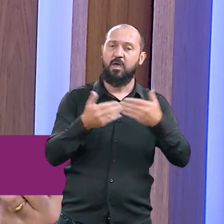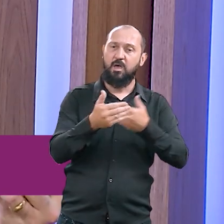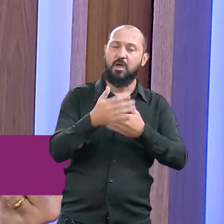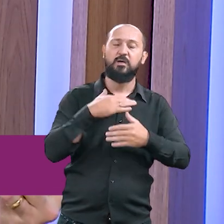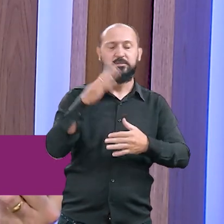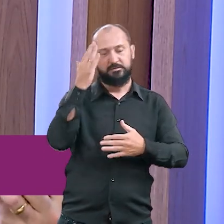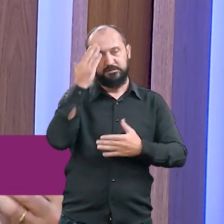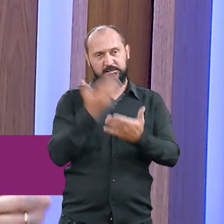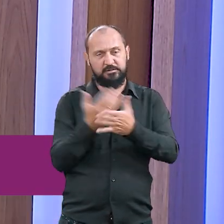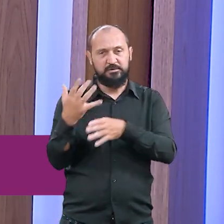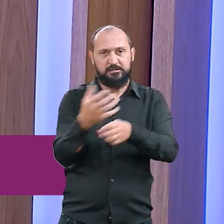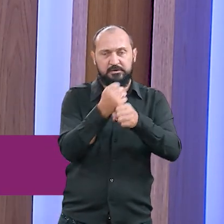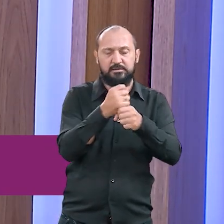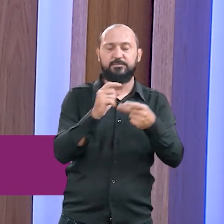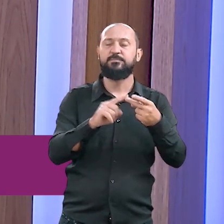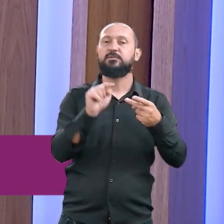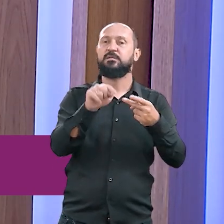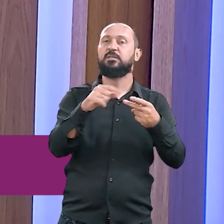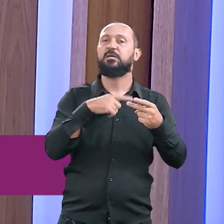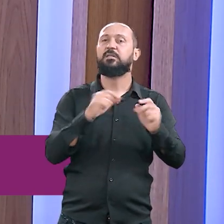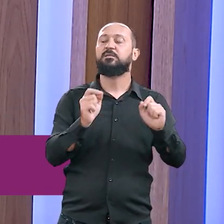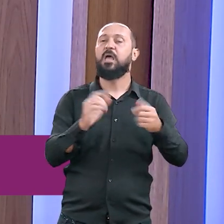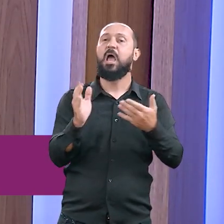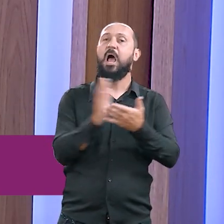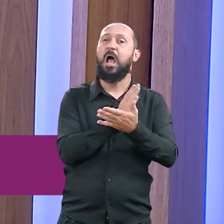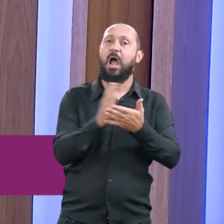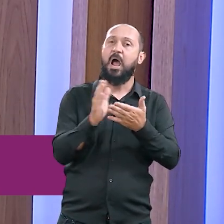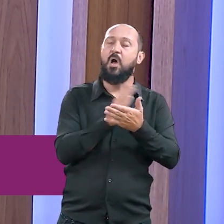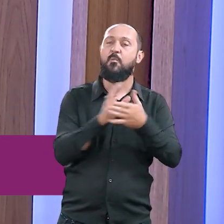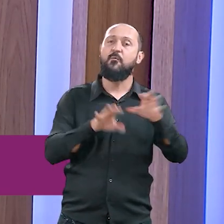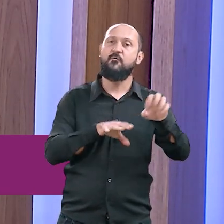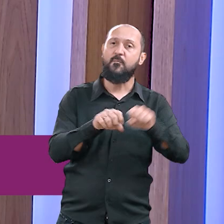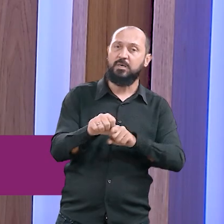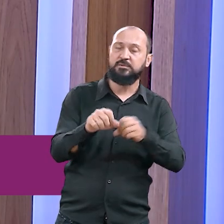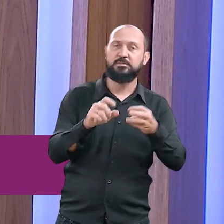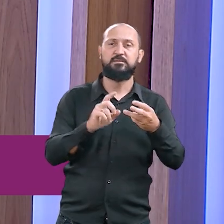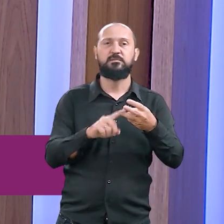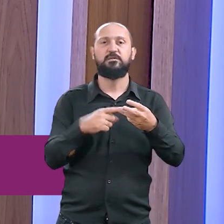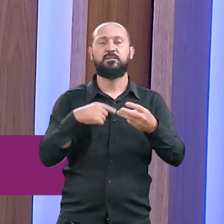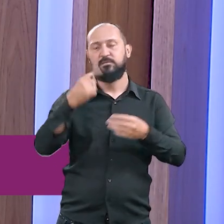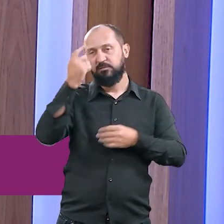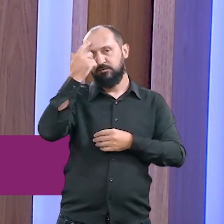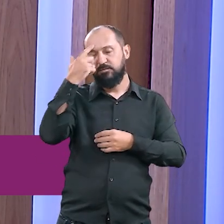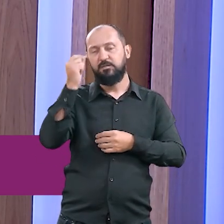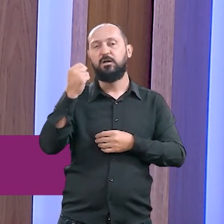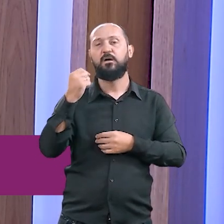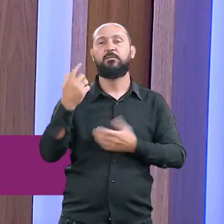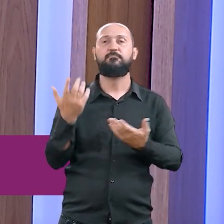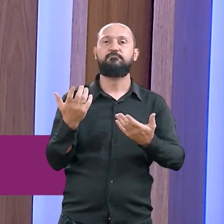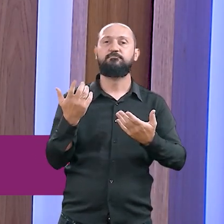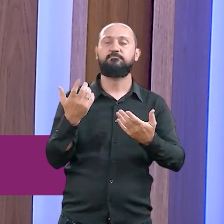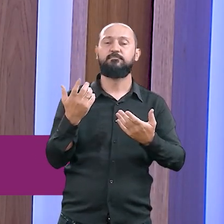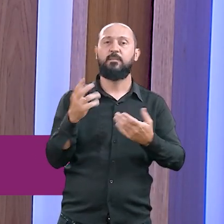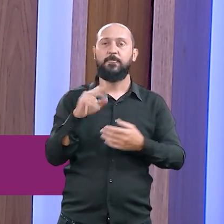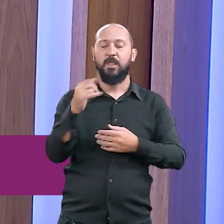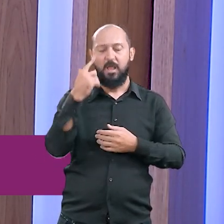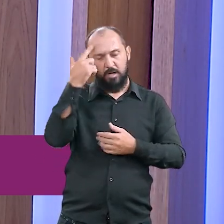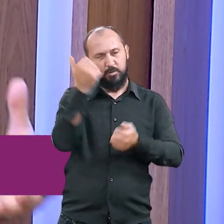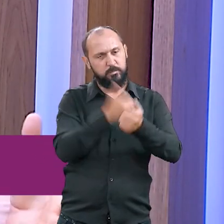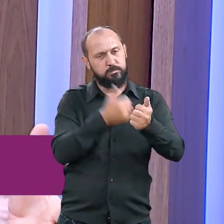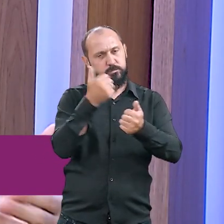aí acima de 16 anos. Então, como eleitor, a gente precisa ser muito crítico. A gente não pode acreditar em